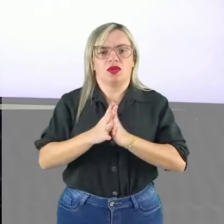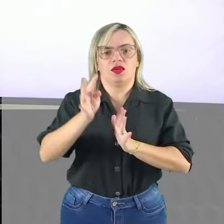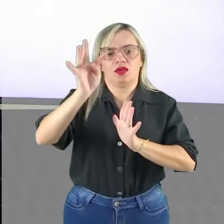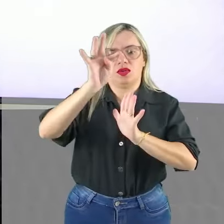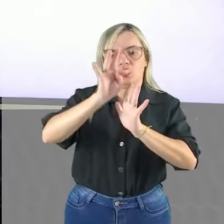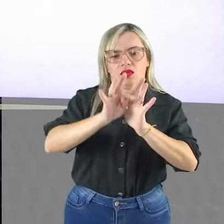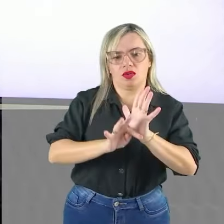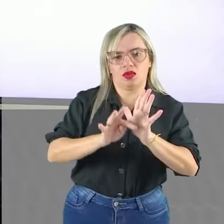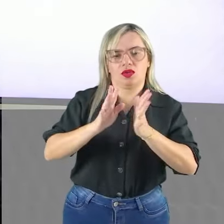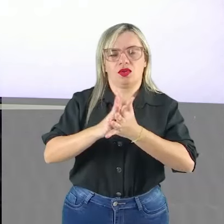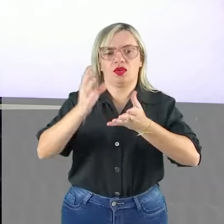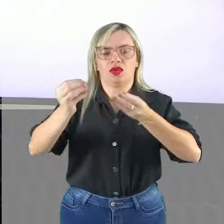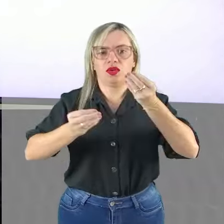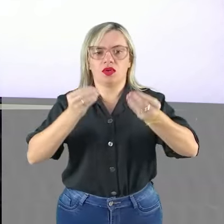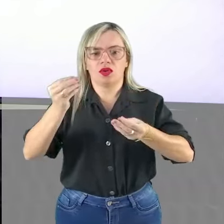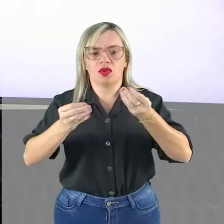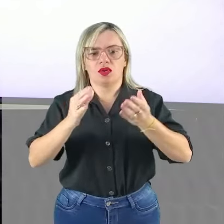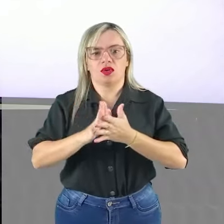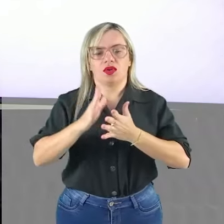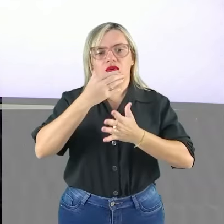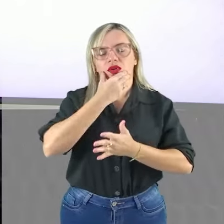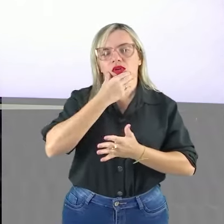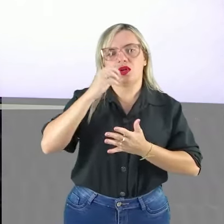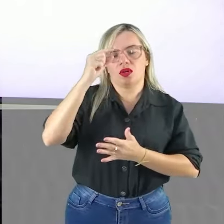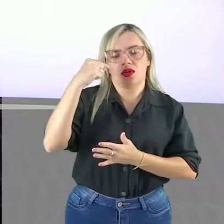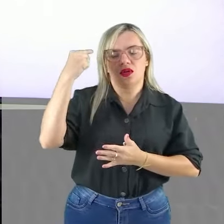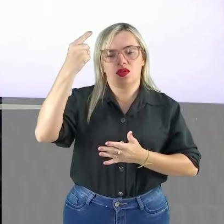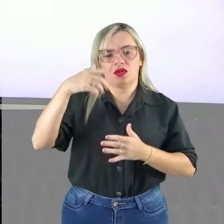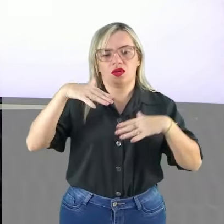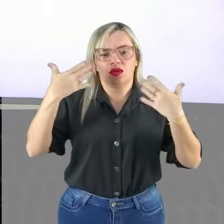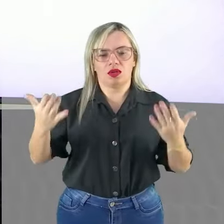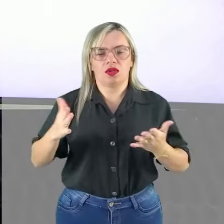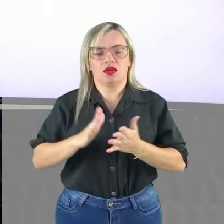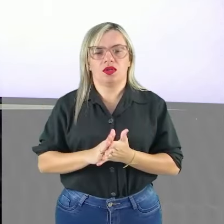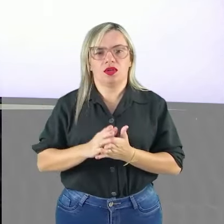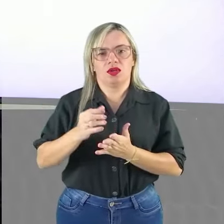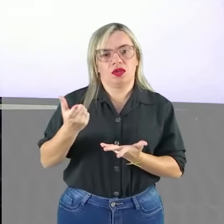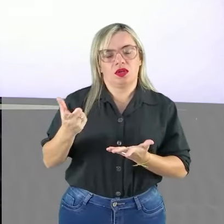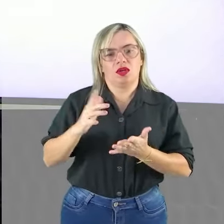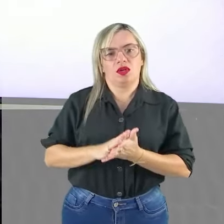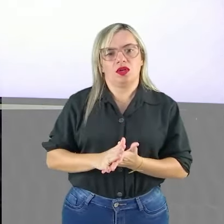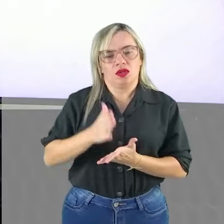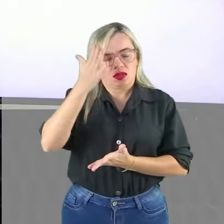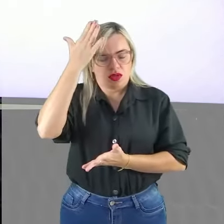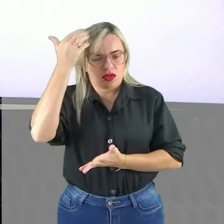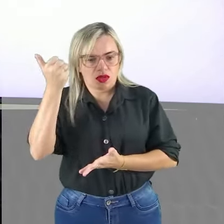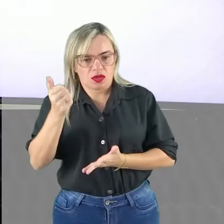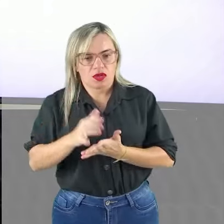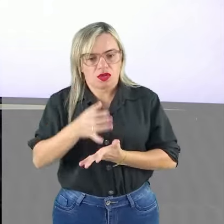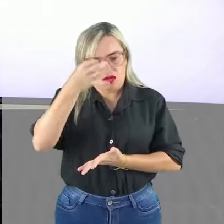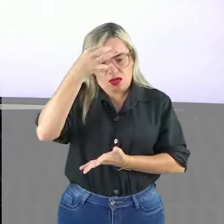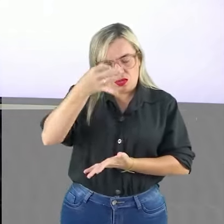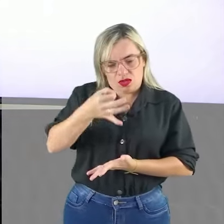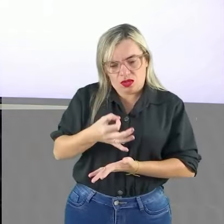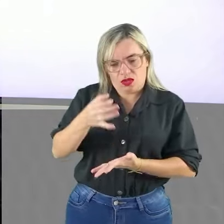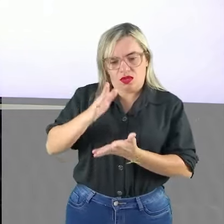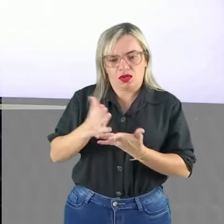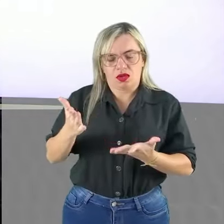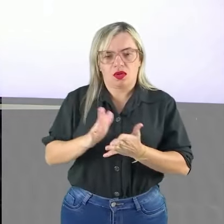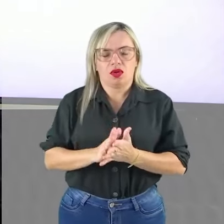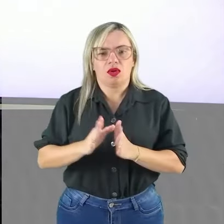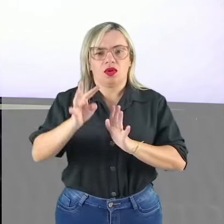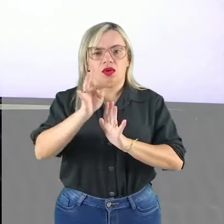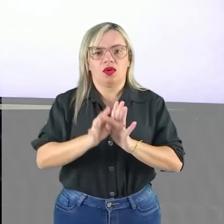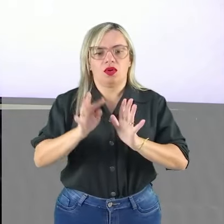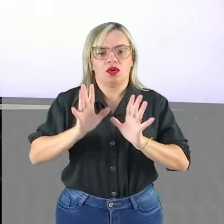texto como eu disse seja ele em inglês seja ele em espanhol tá o ideal que você compreenda o texto como um todo e neste caso